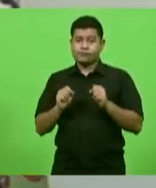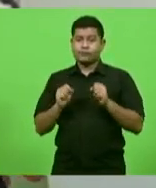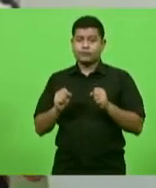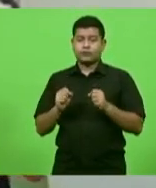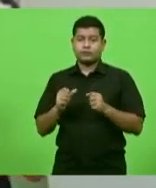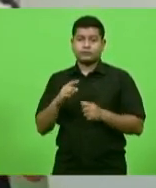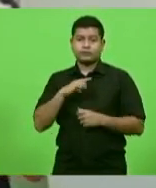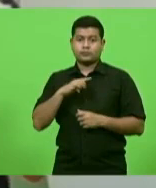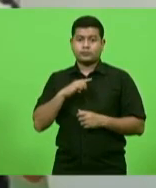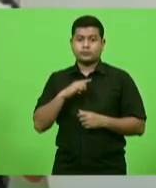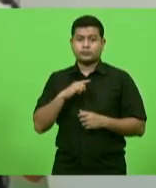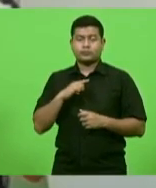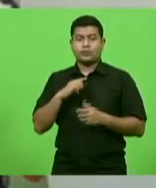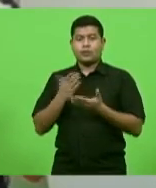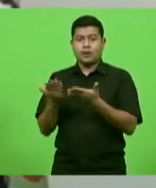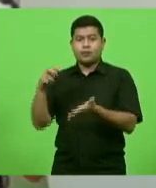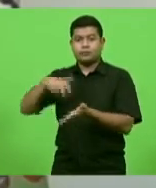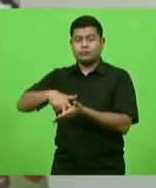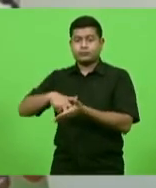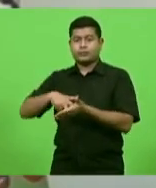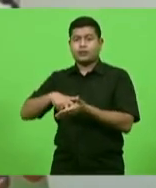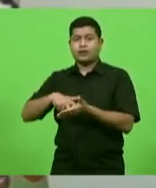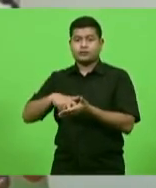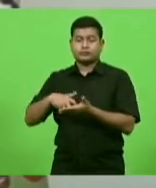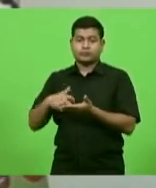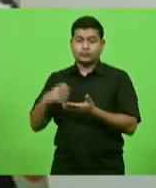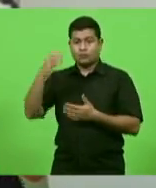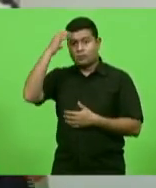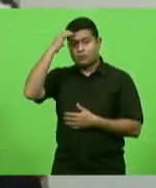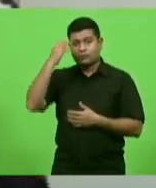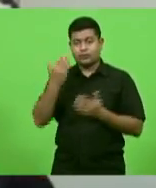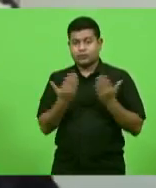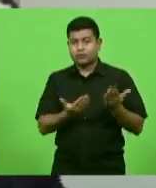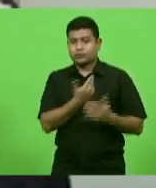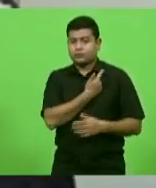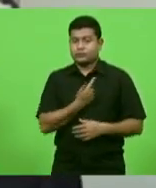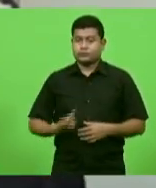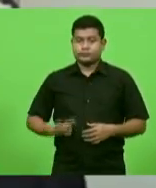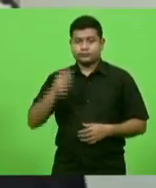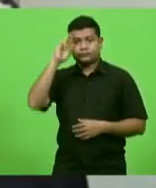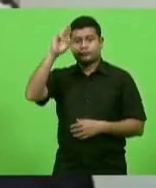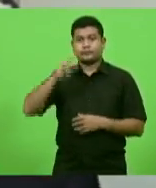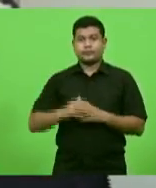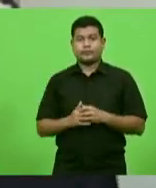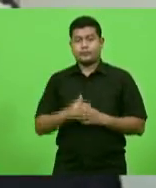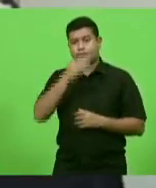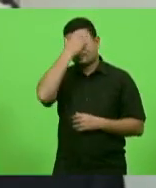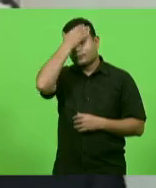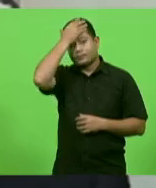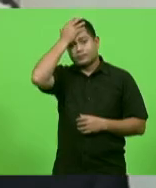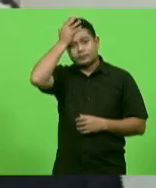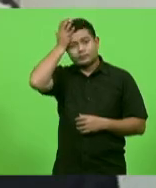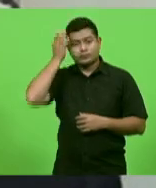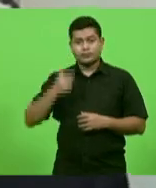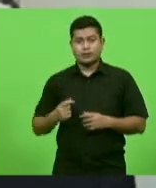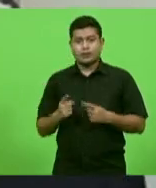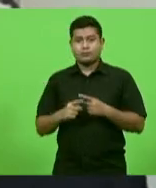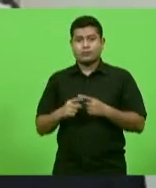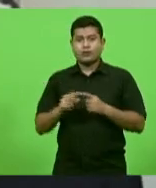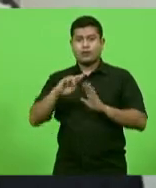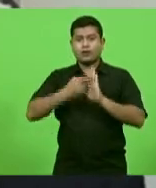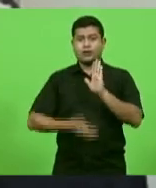hipótese de imposição de penalidade e o governador quais sejas o primeiro e em relatório enviado